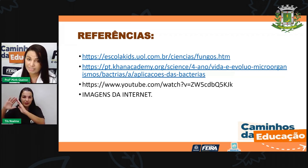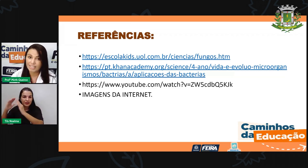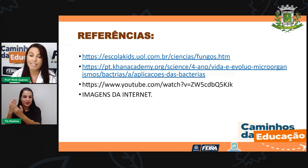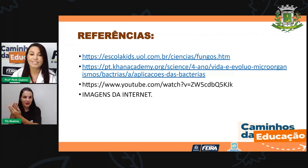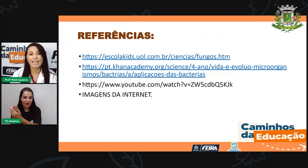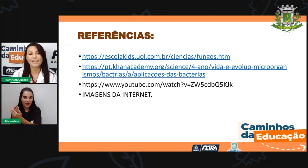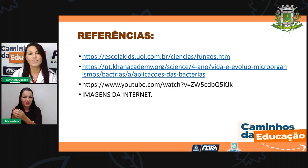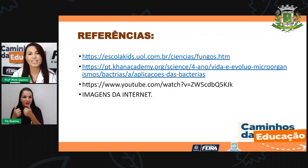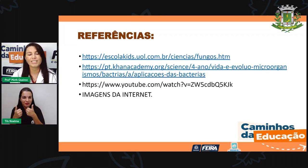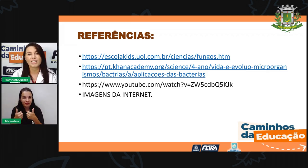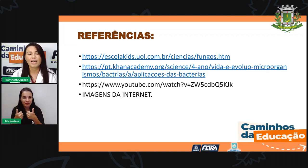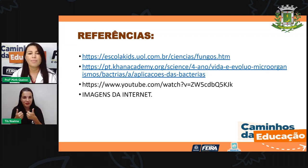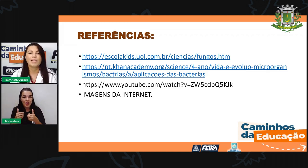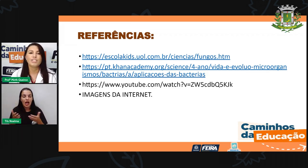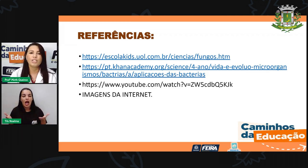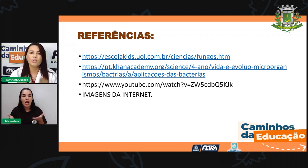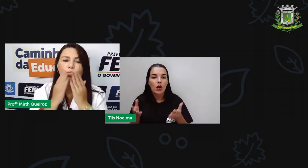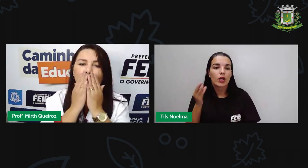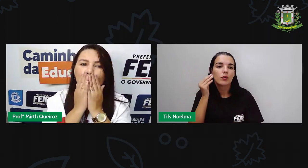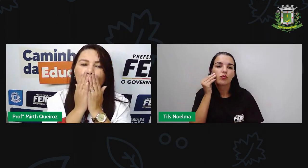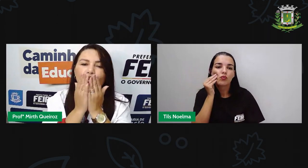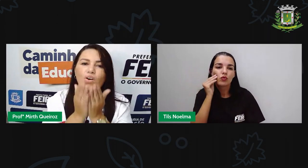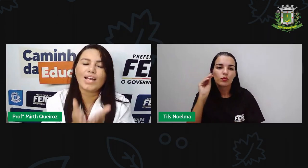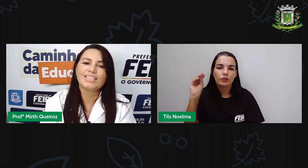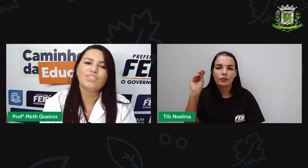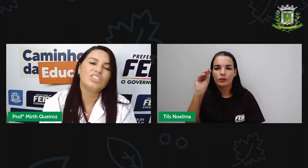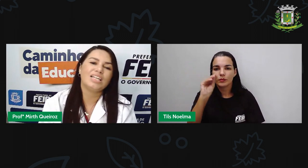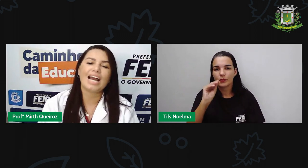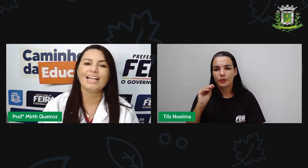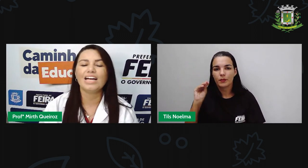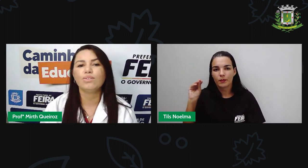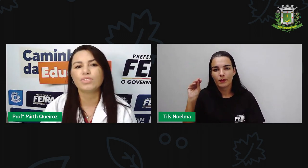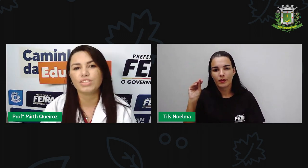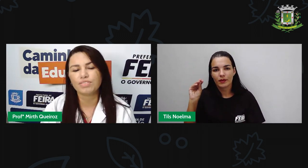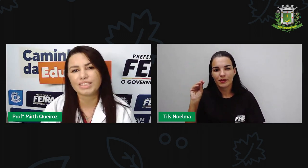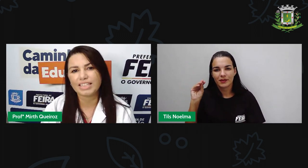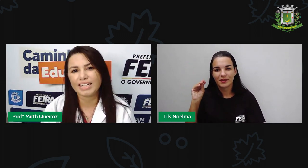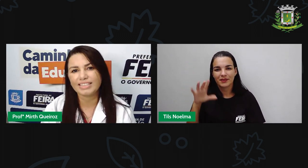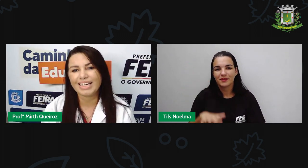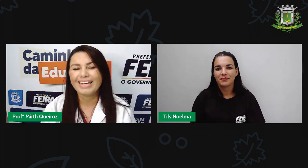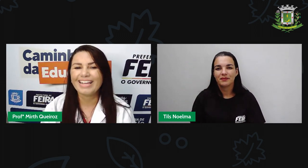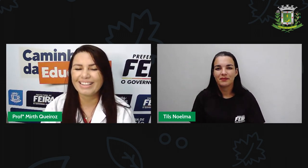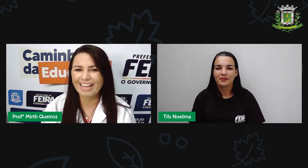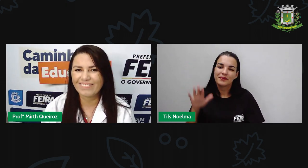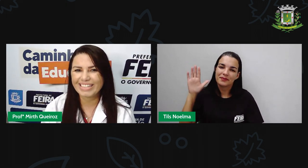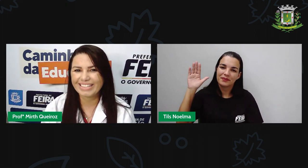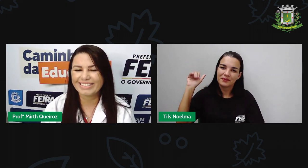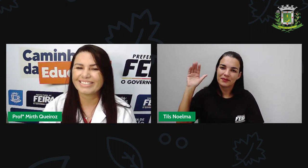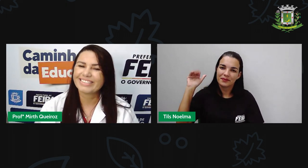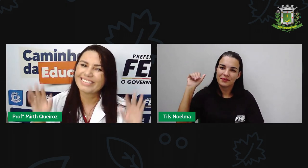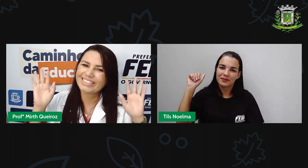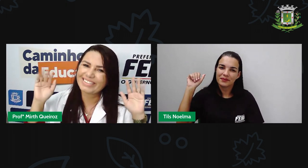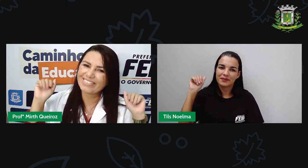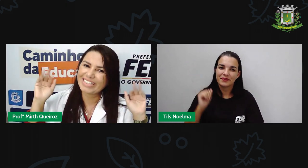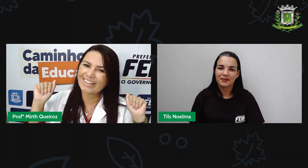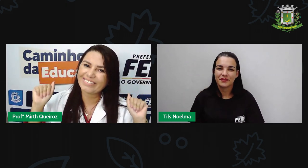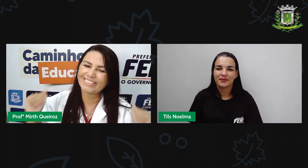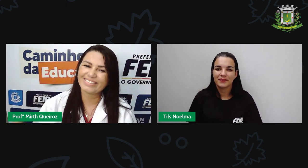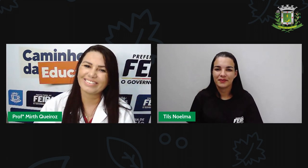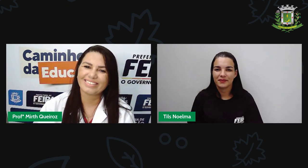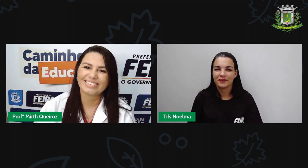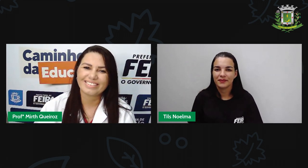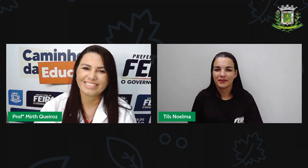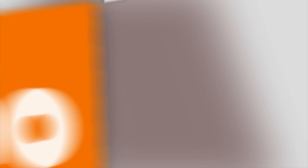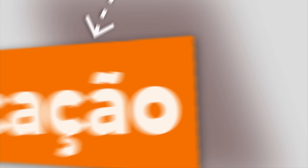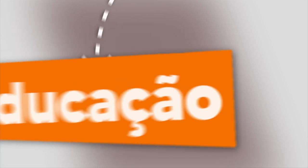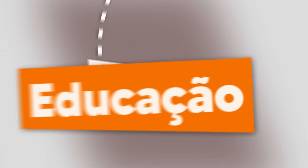vocês. Certo, gente? Beijinho no coração de cada um de vocês, e até amanhã. Tchau, tchau.